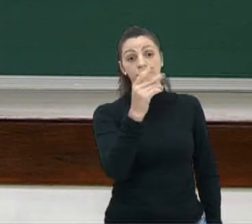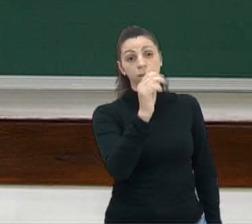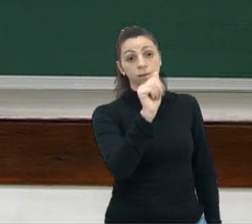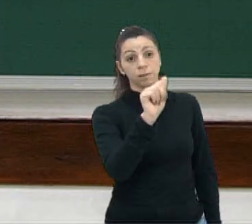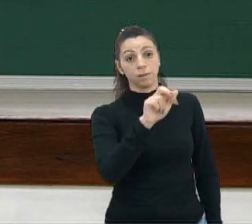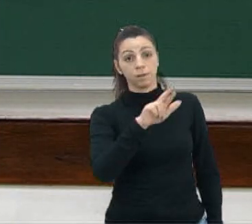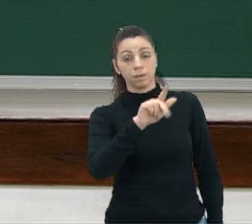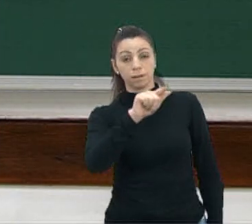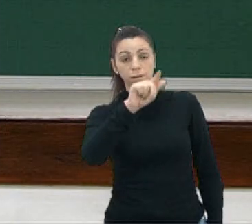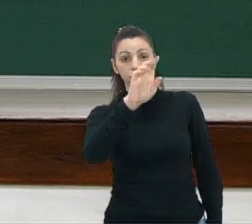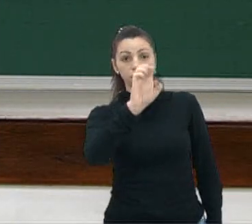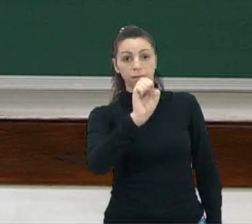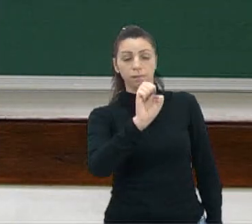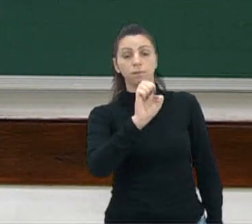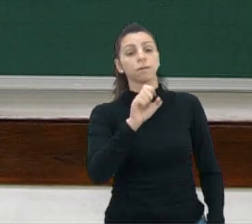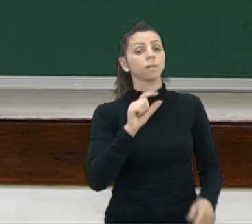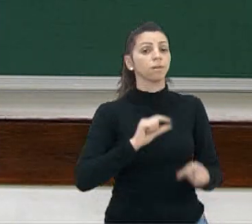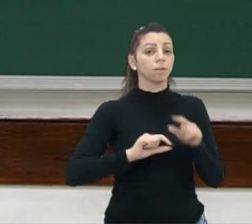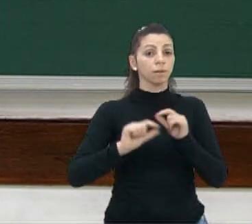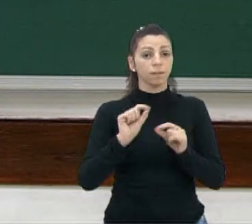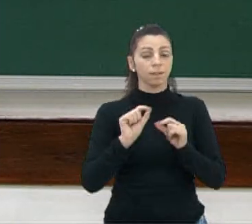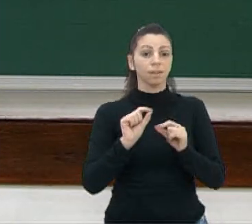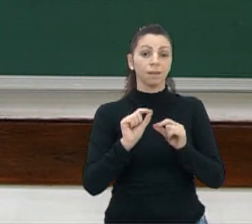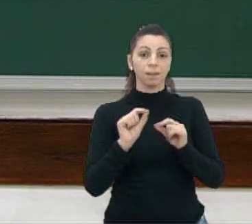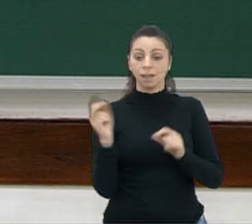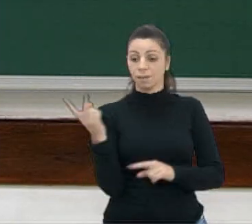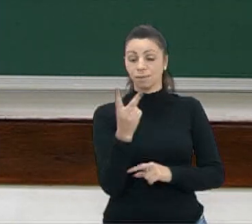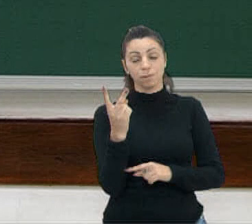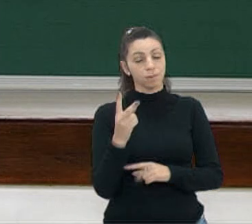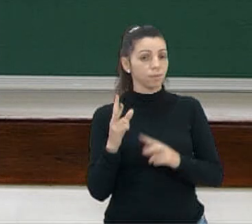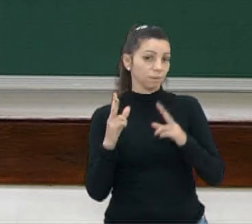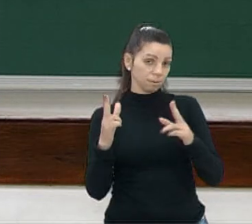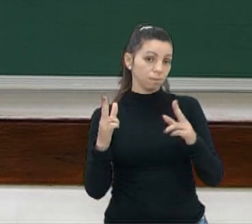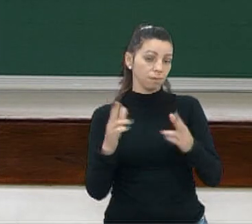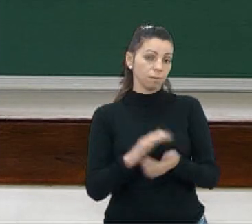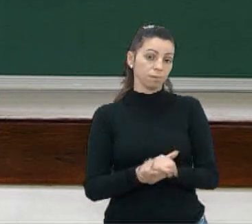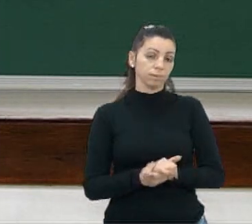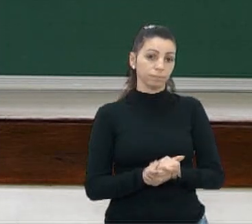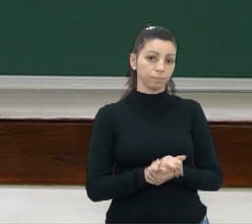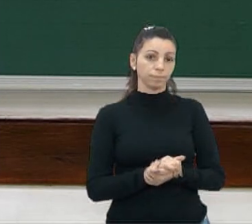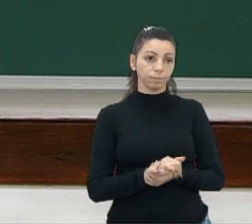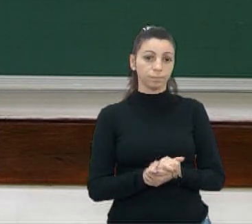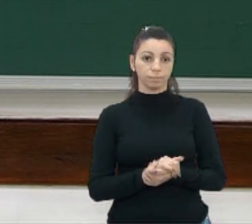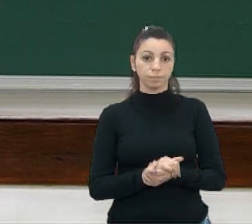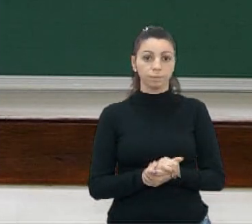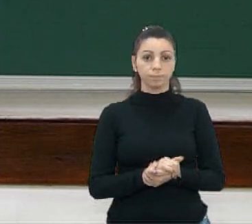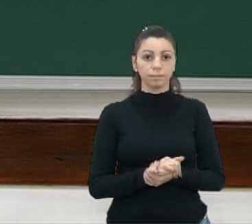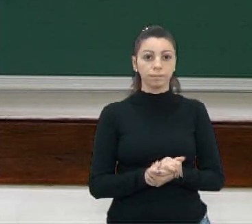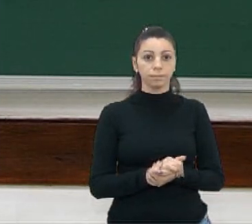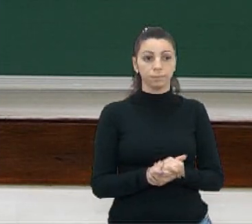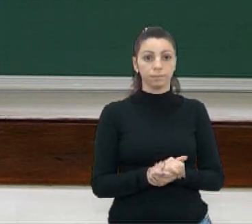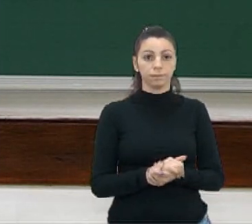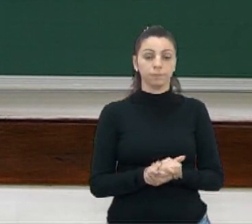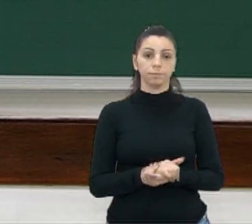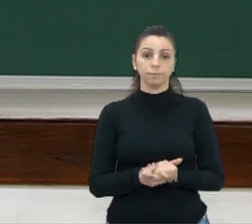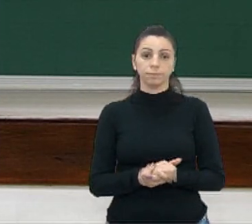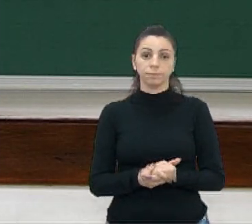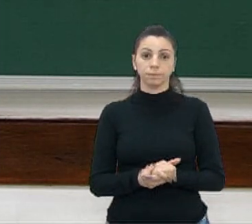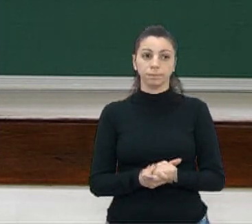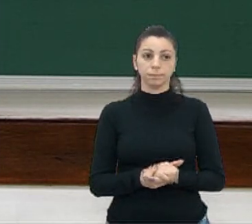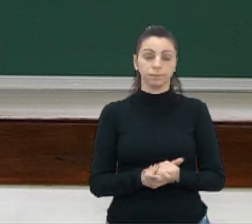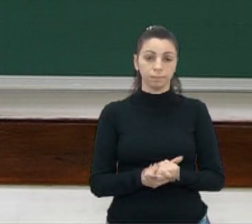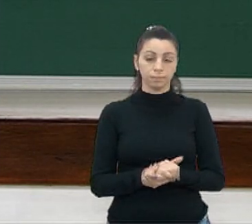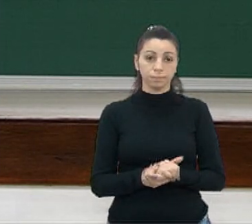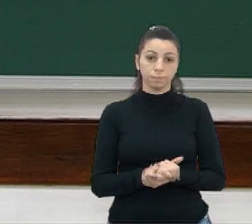elas conseguem ser mais ou menos do mesmo universo. Mas não exatamente que uma vem da outra, né? Bom, para